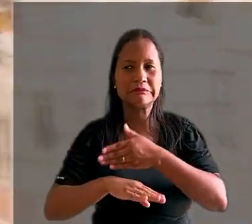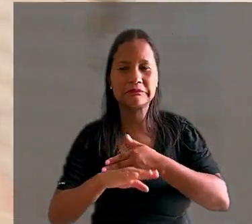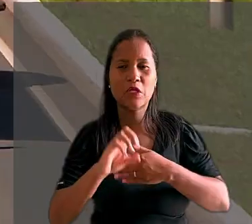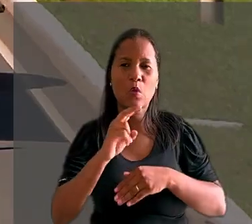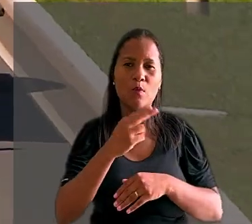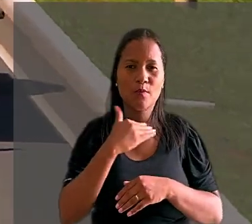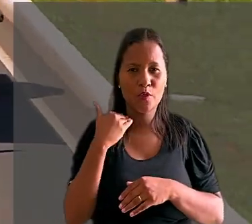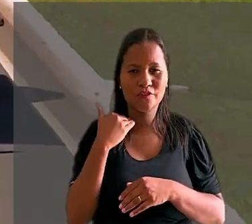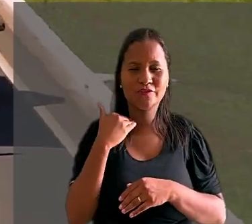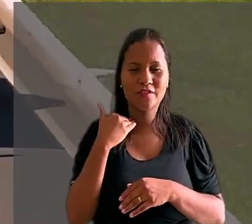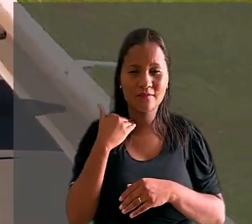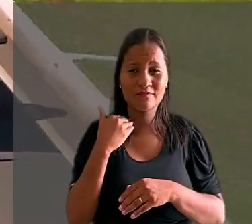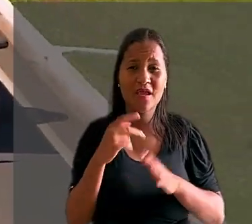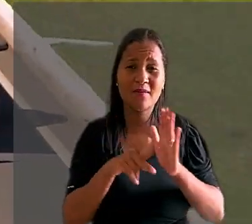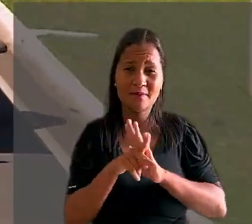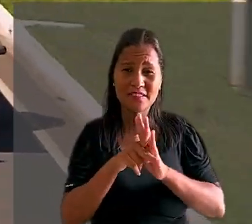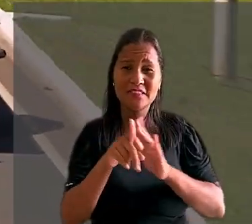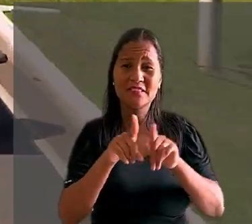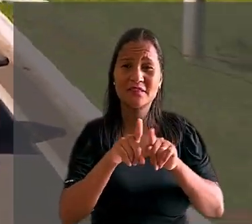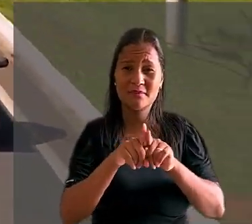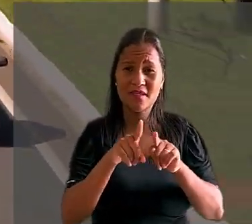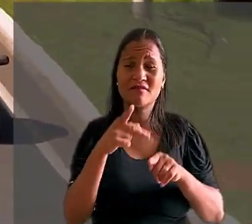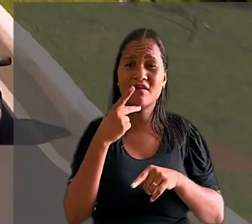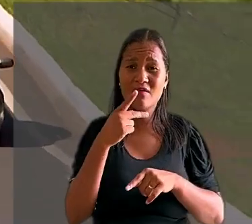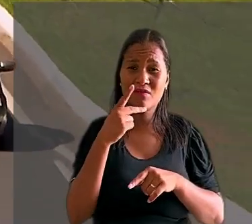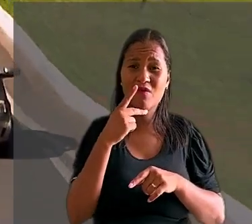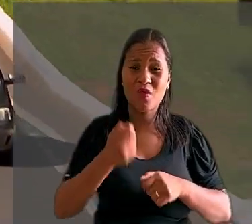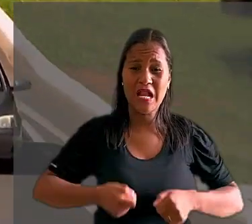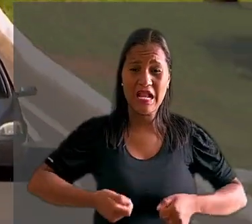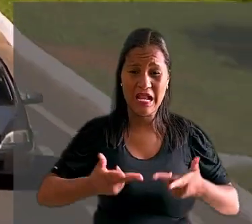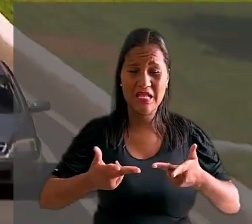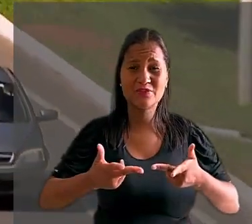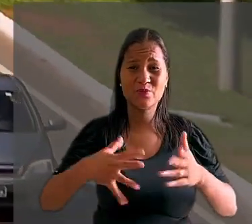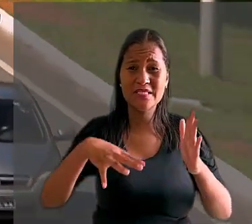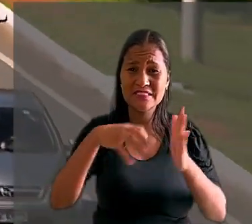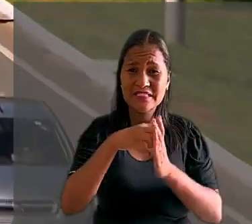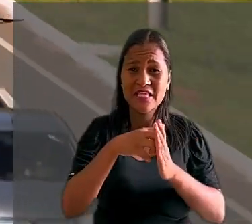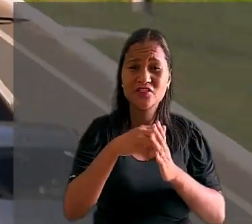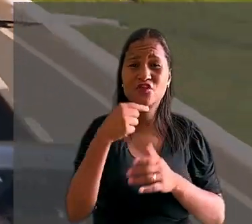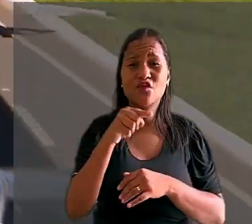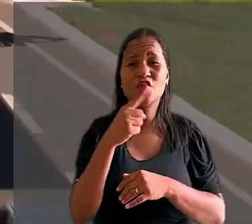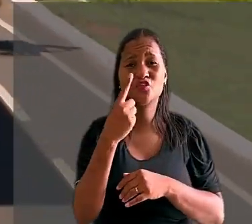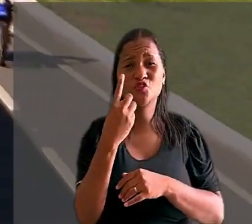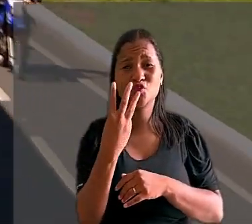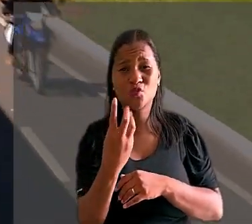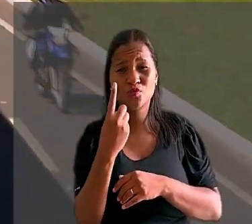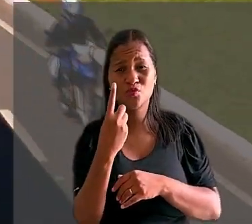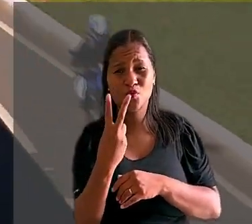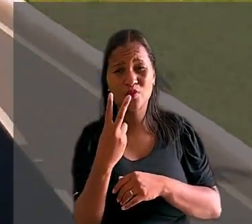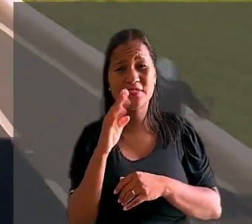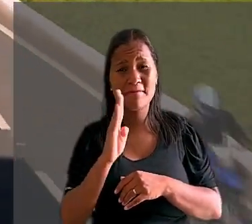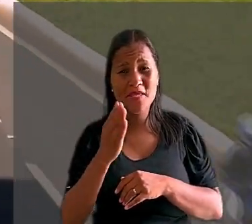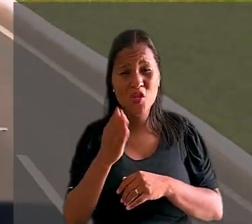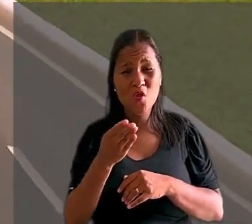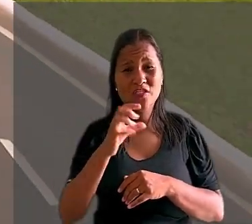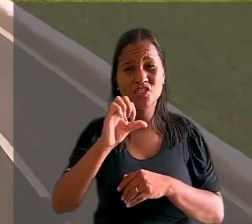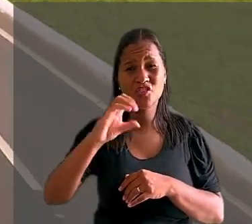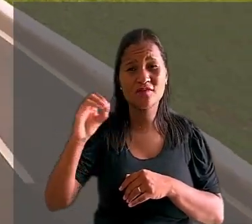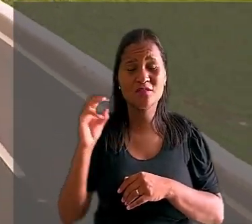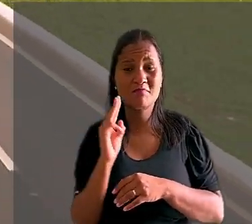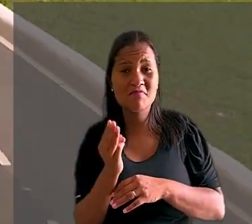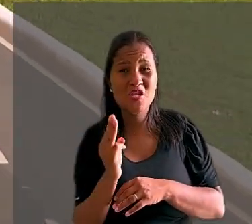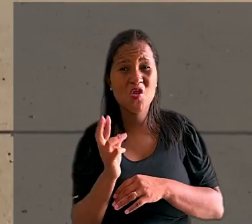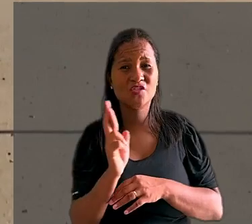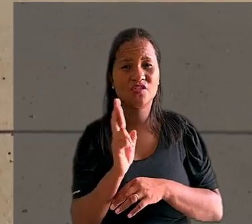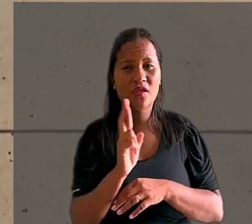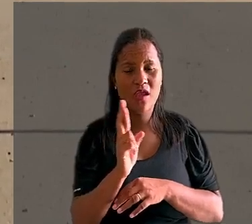levantamento, o gasto estimado com os acidentes nas BRs foi de 12 bilhões e 900 milhões de reais. O cálculo da